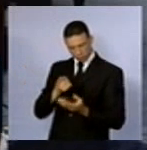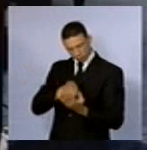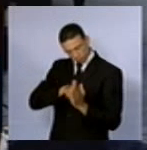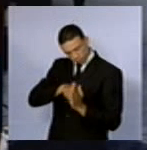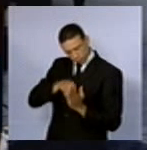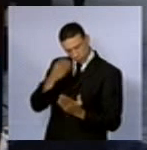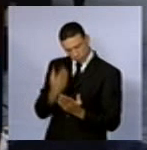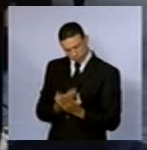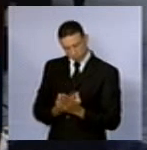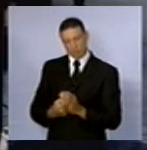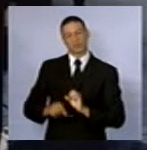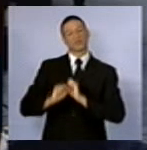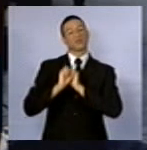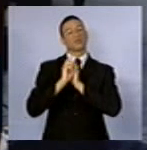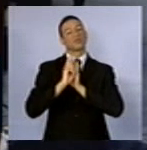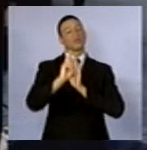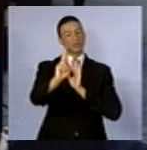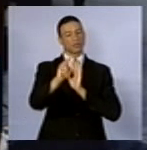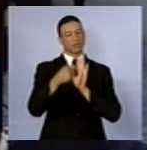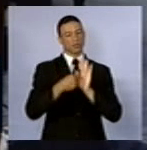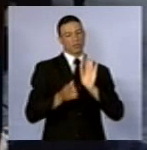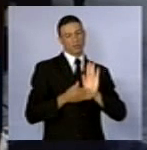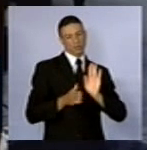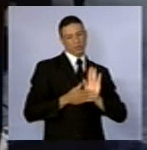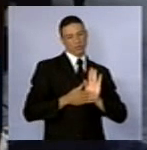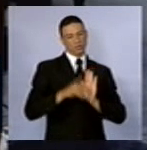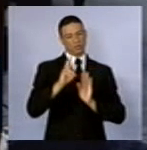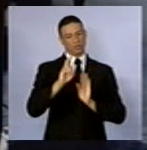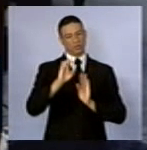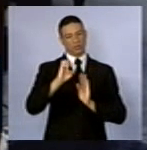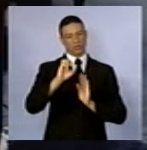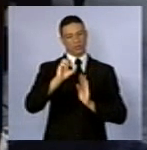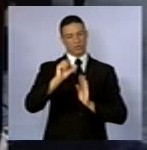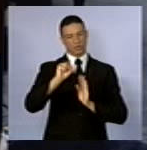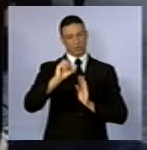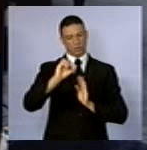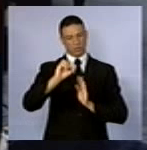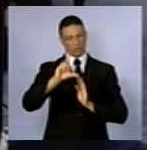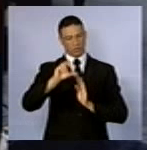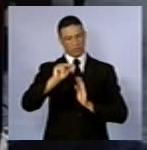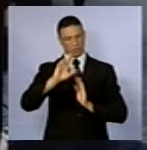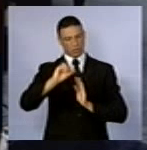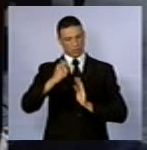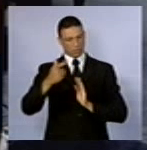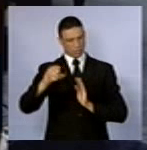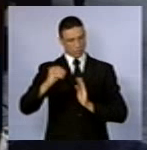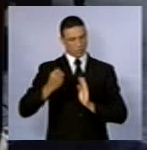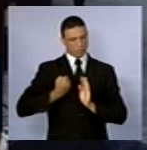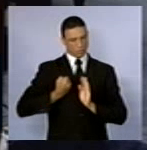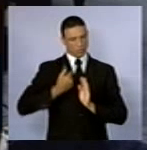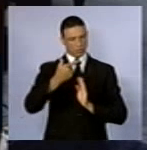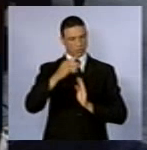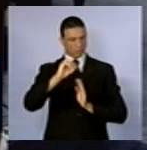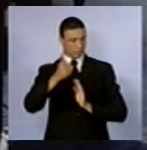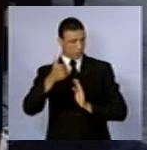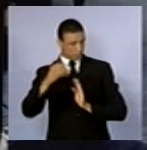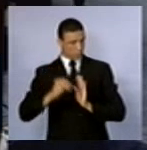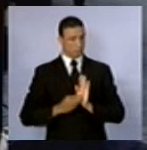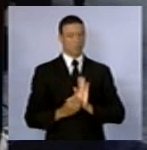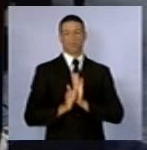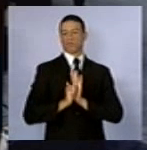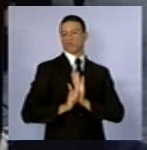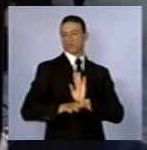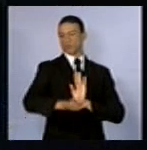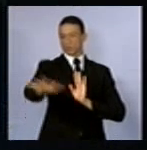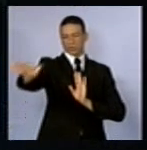recebidas resultou na edição da resolução normativa número 398 de 2010 onde